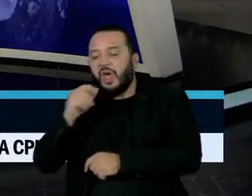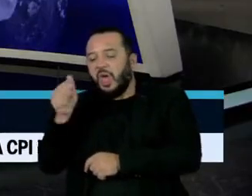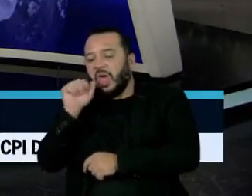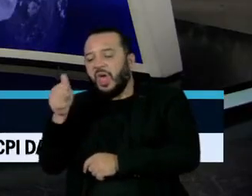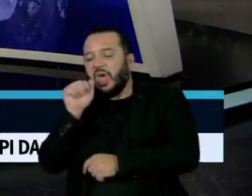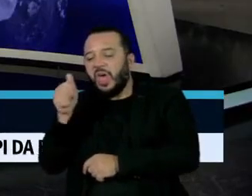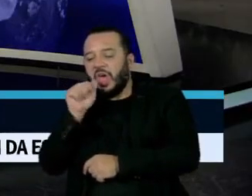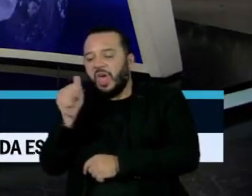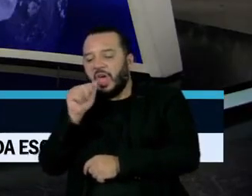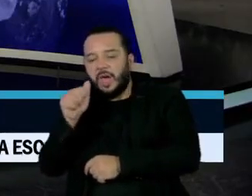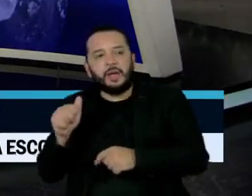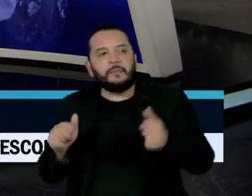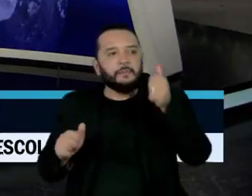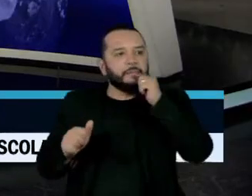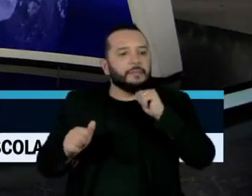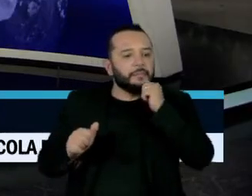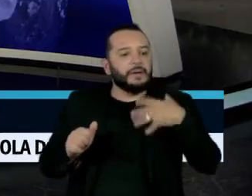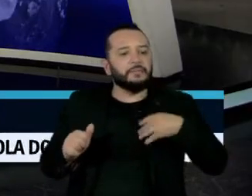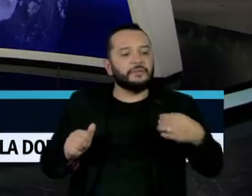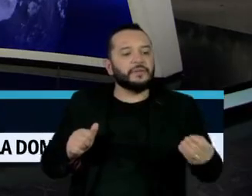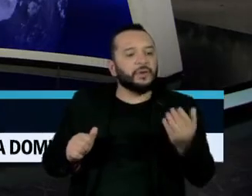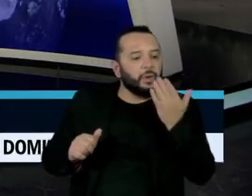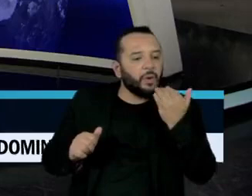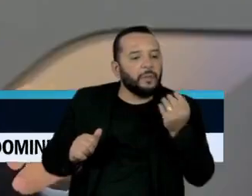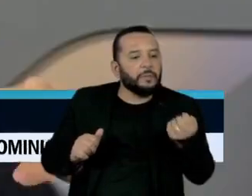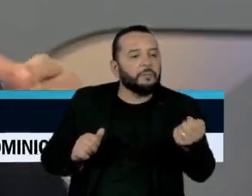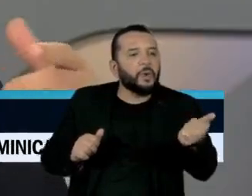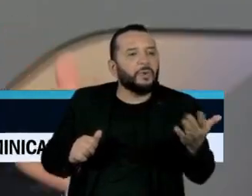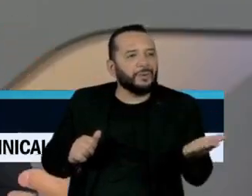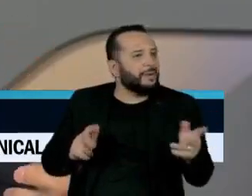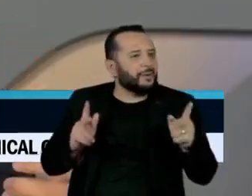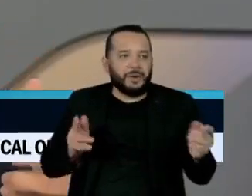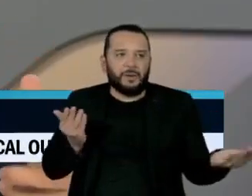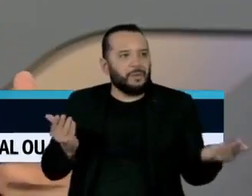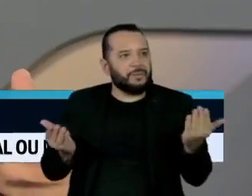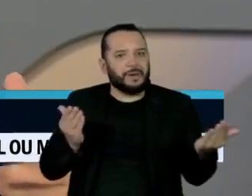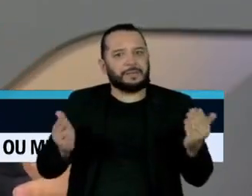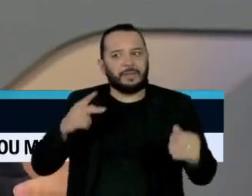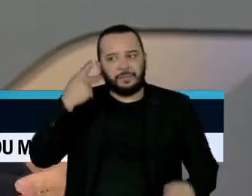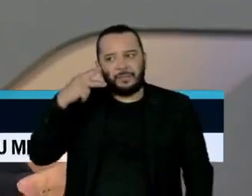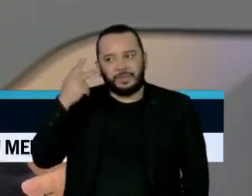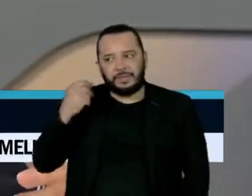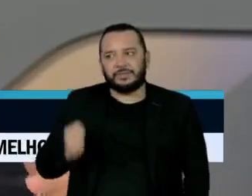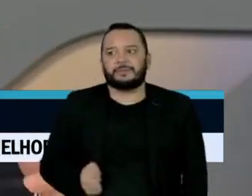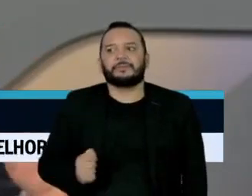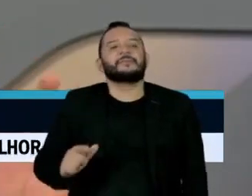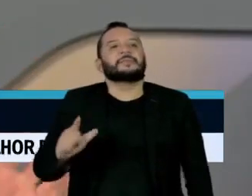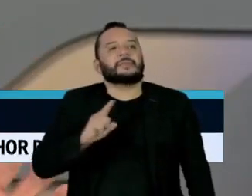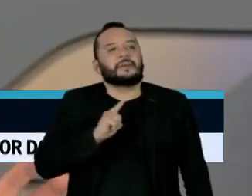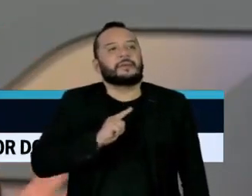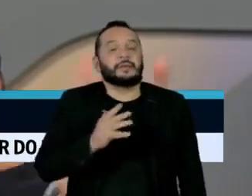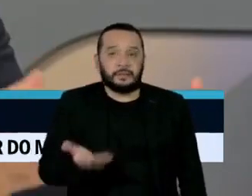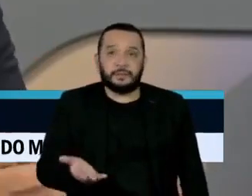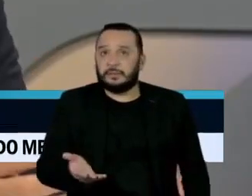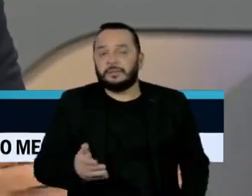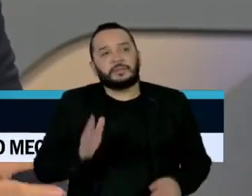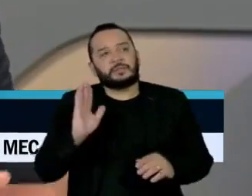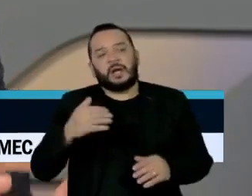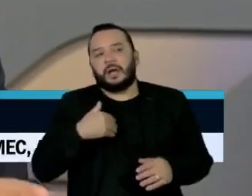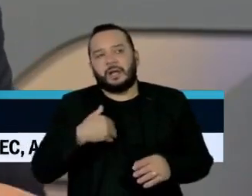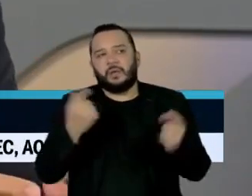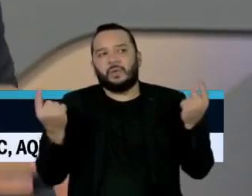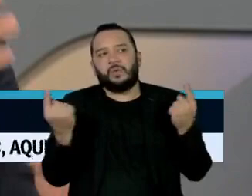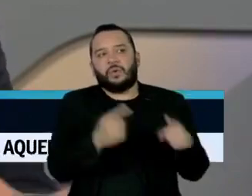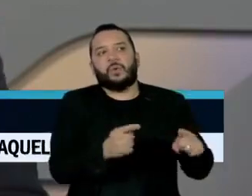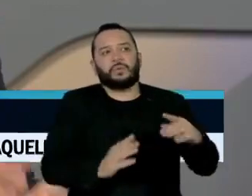dia. Esse é o problema. Então, eu não sou contra o teto, mas o teto, do modo como ele foi formulado, ele permitiu que os